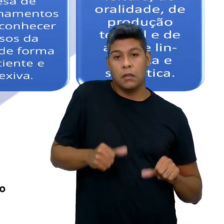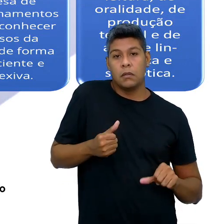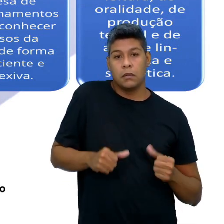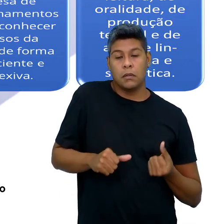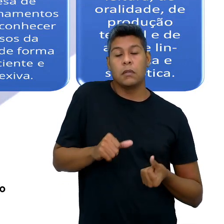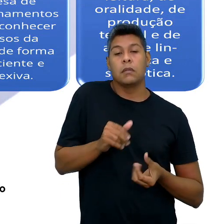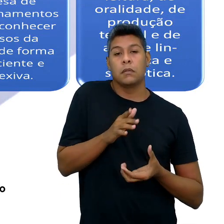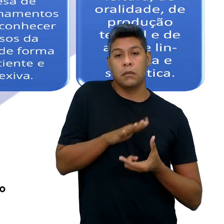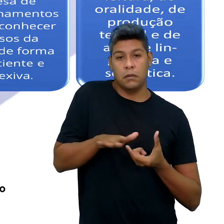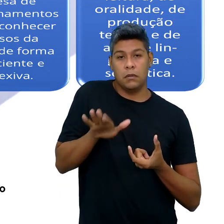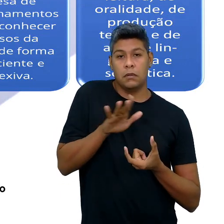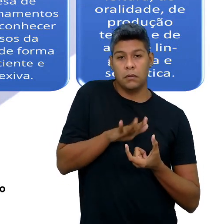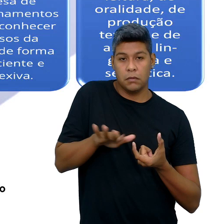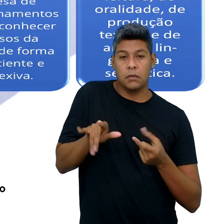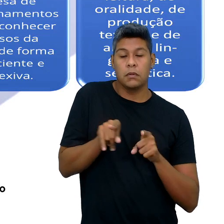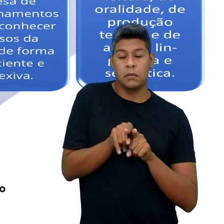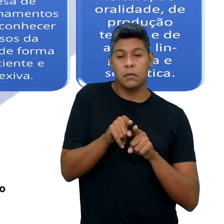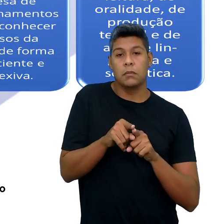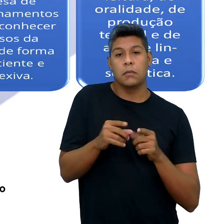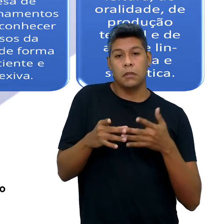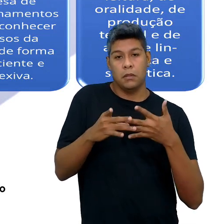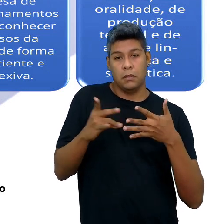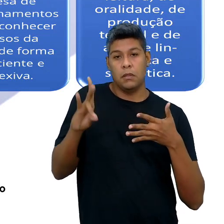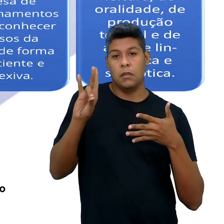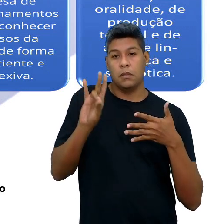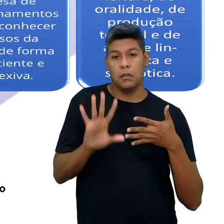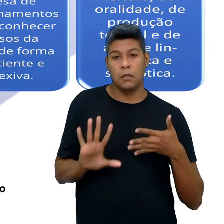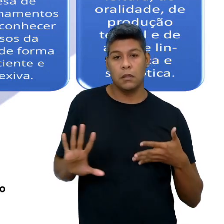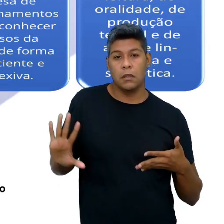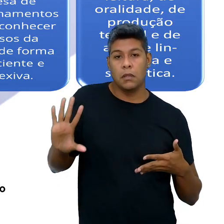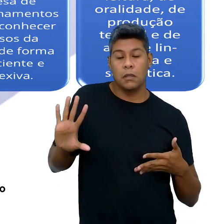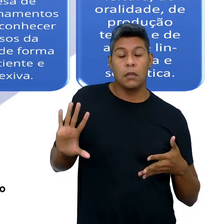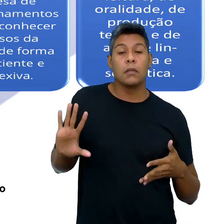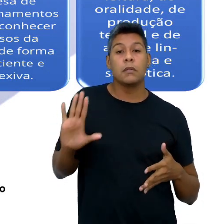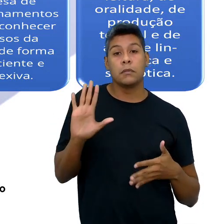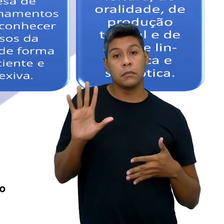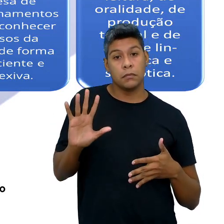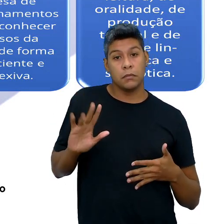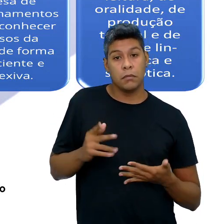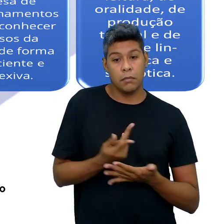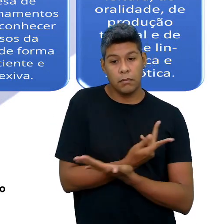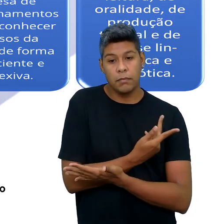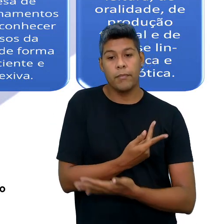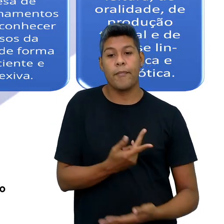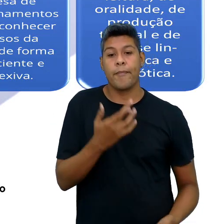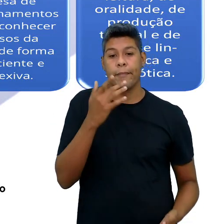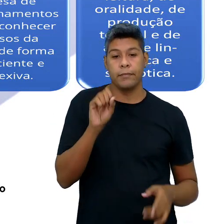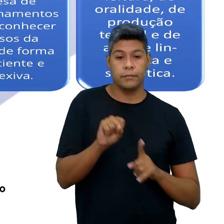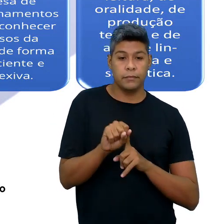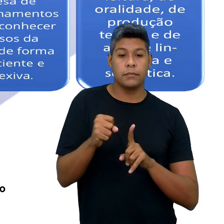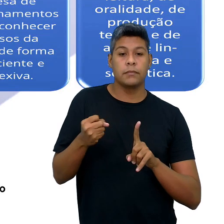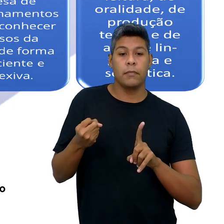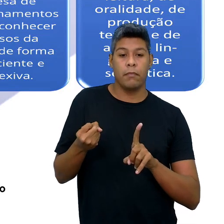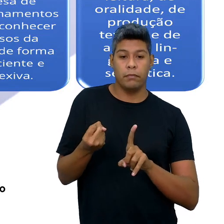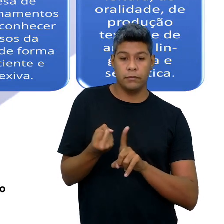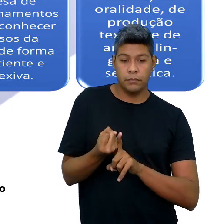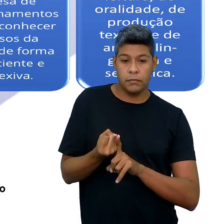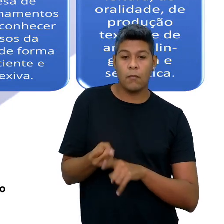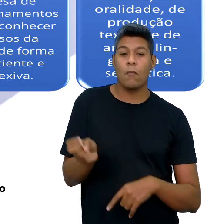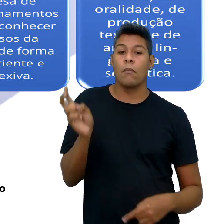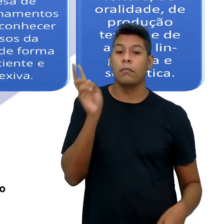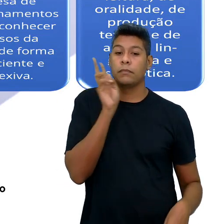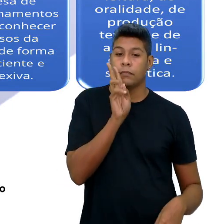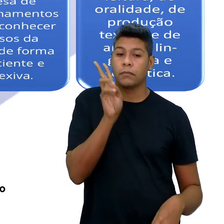linguística e semiótica. Então, essas práticas de linguagem, elas devem ocorrer por meio de sujeitos sociais, né,